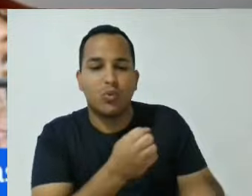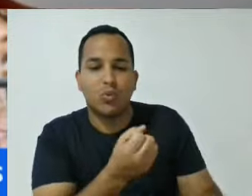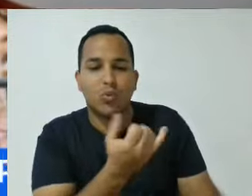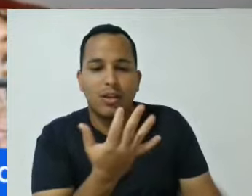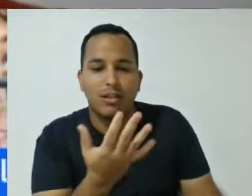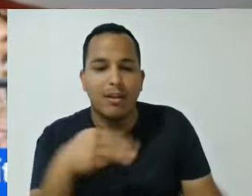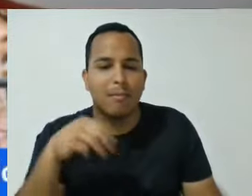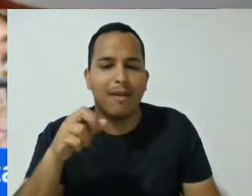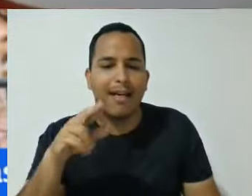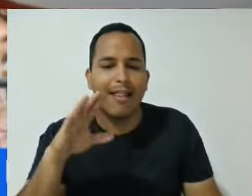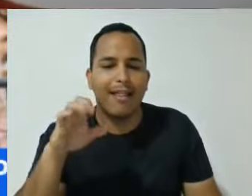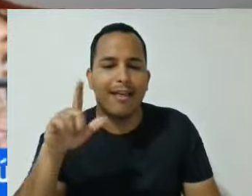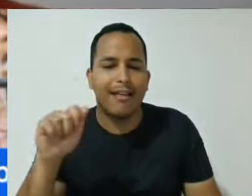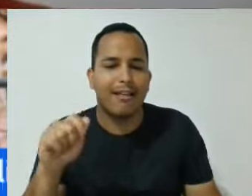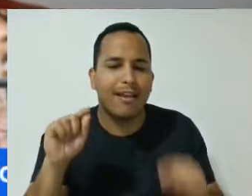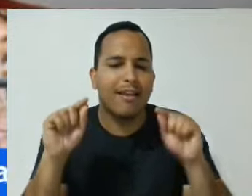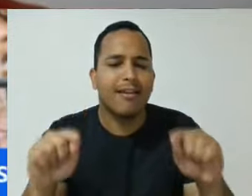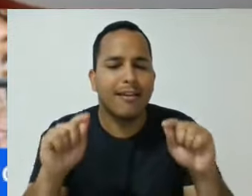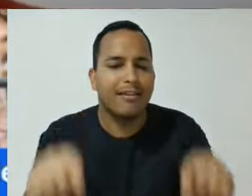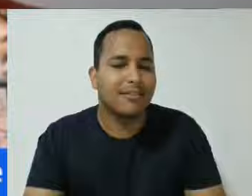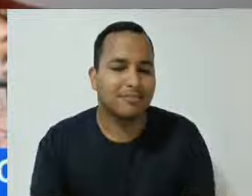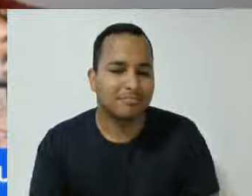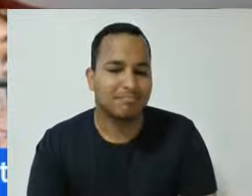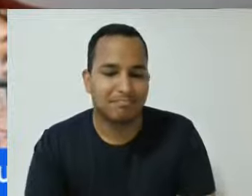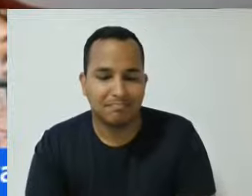Marcela Beteschi?